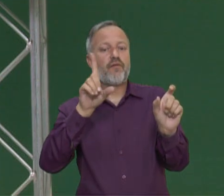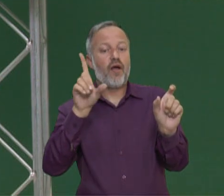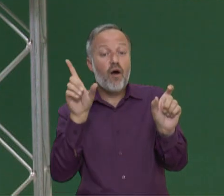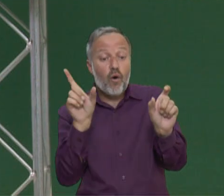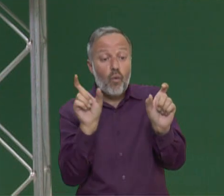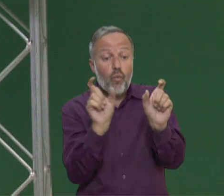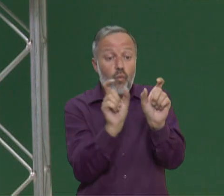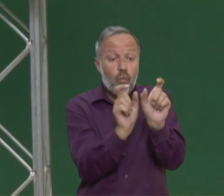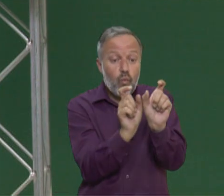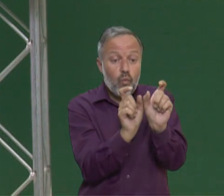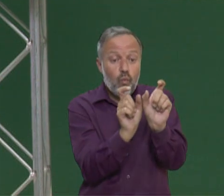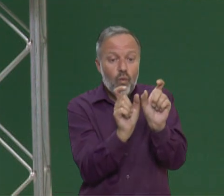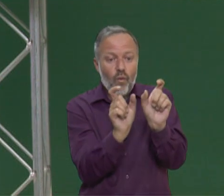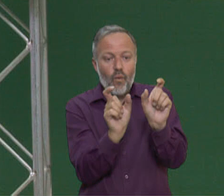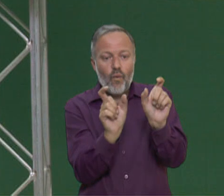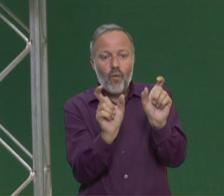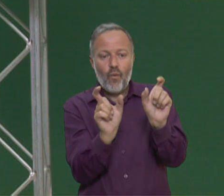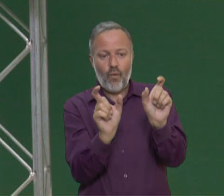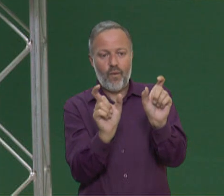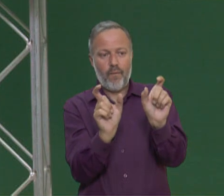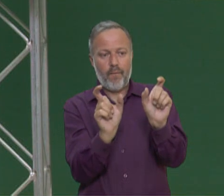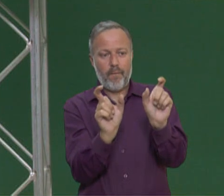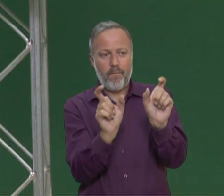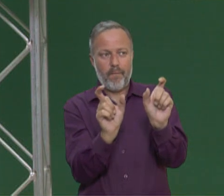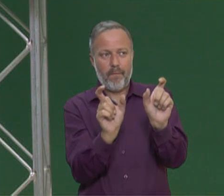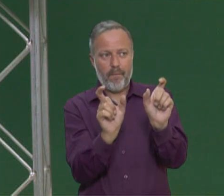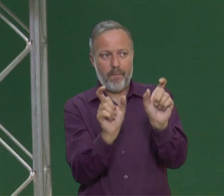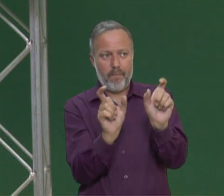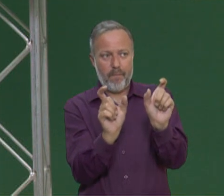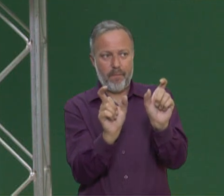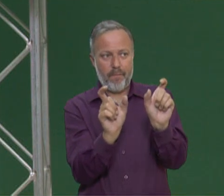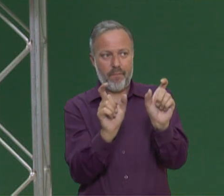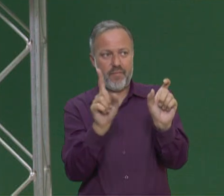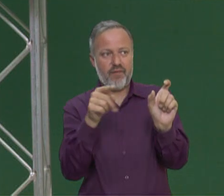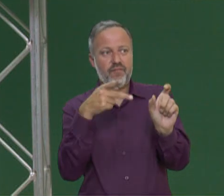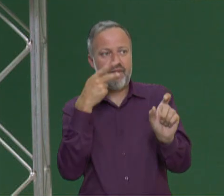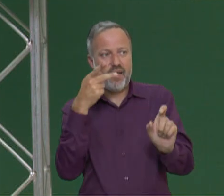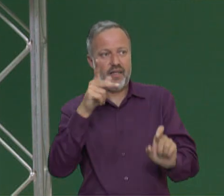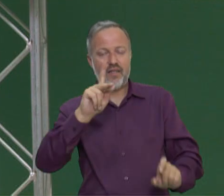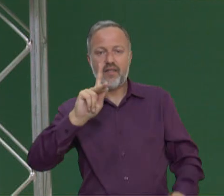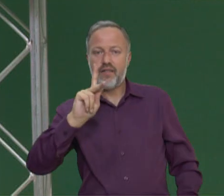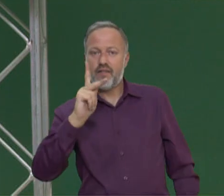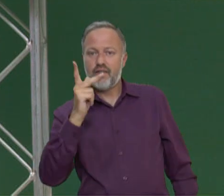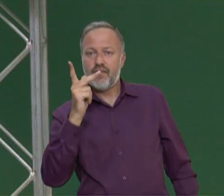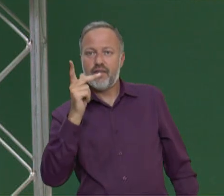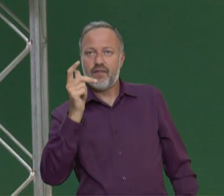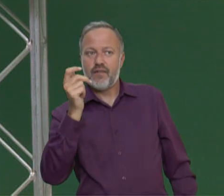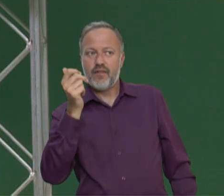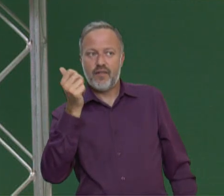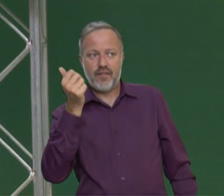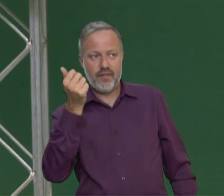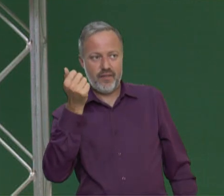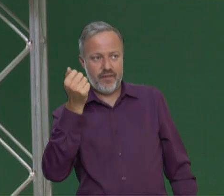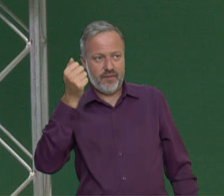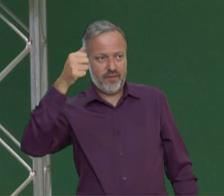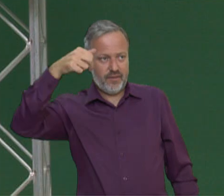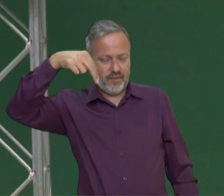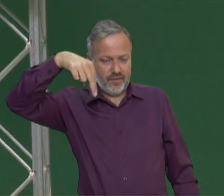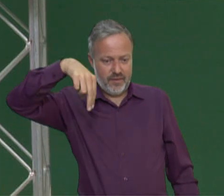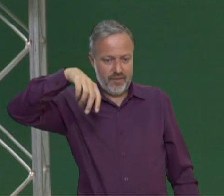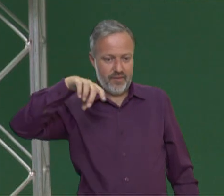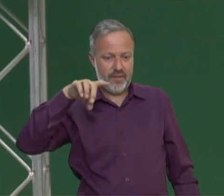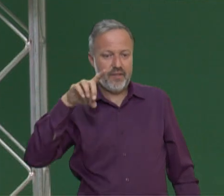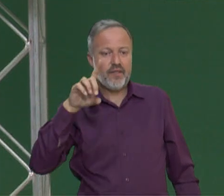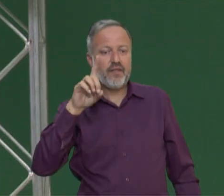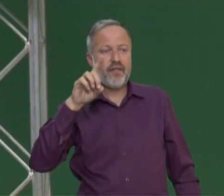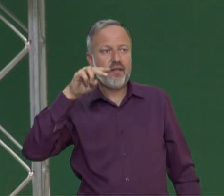curta ou contraída. Nós dizemos hadn't. E então, o verbo significativo